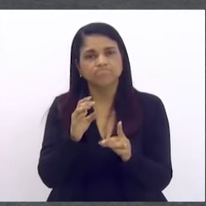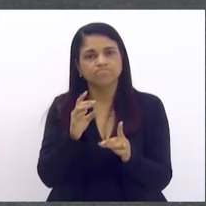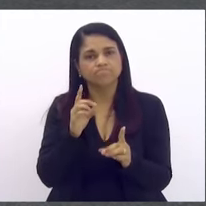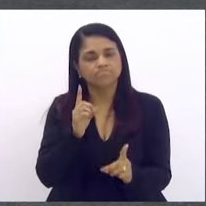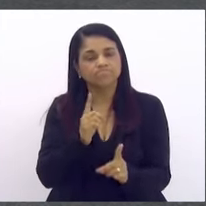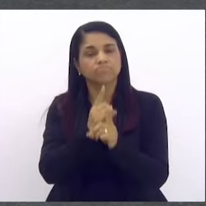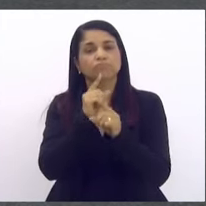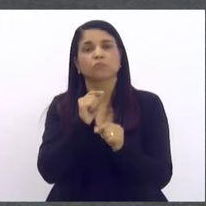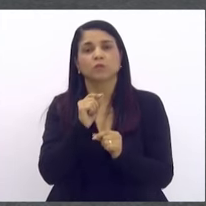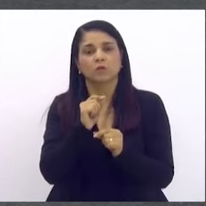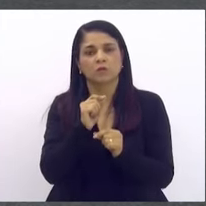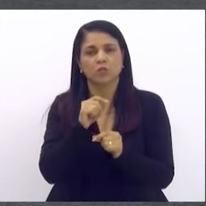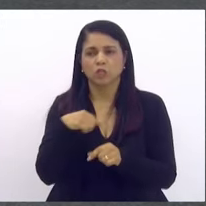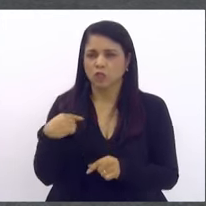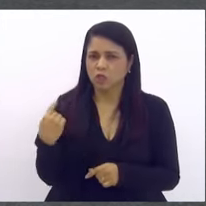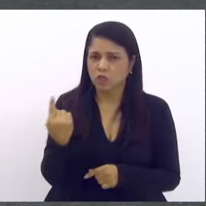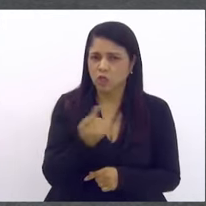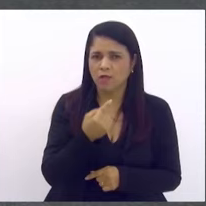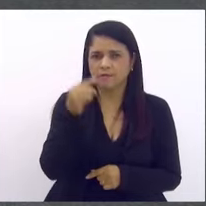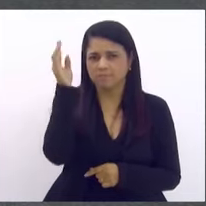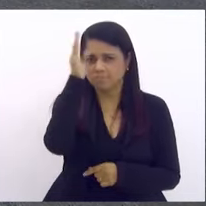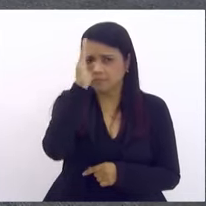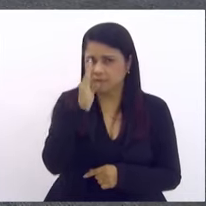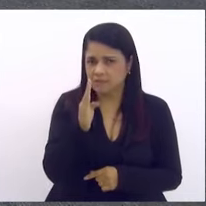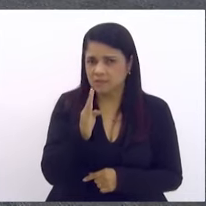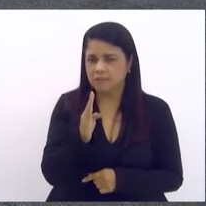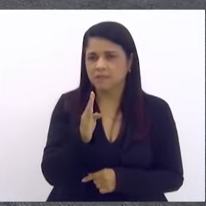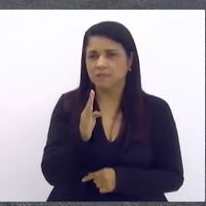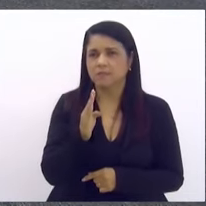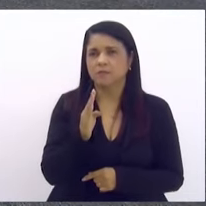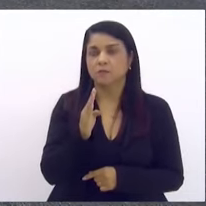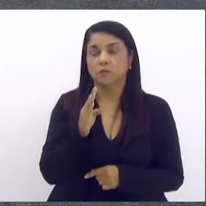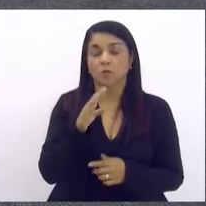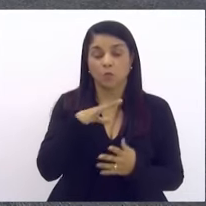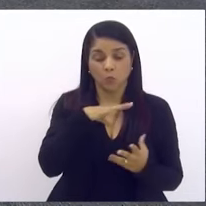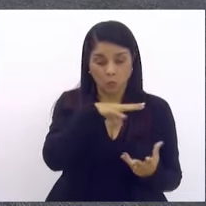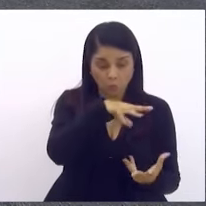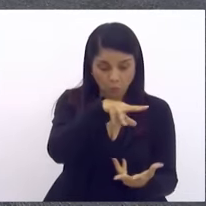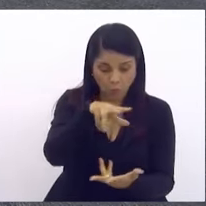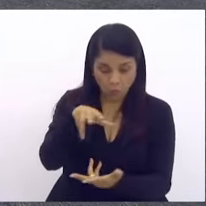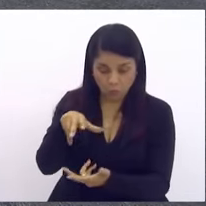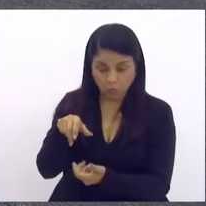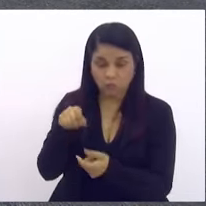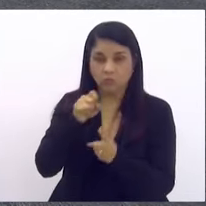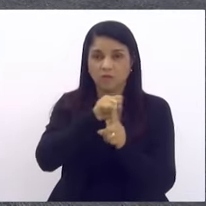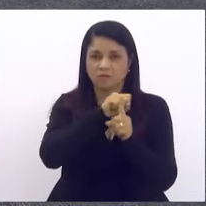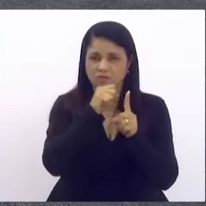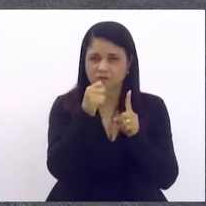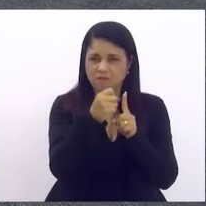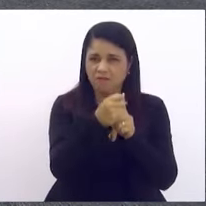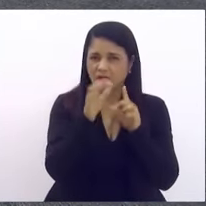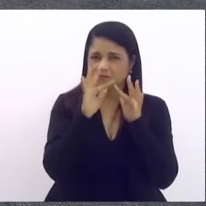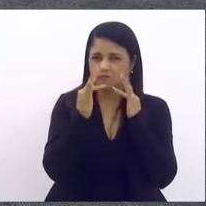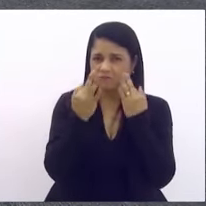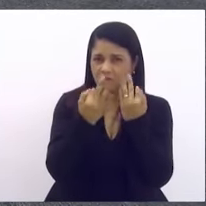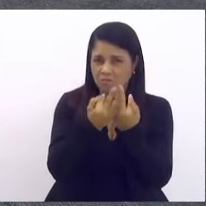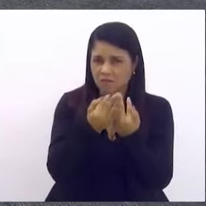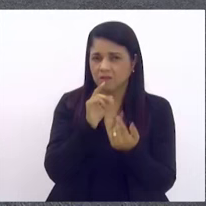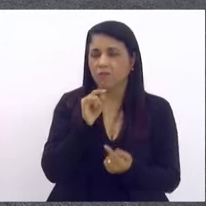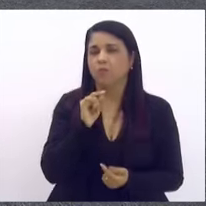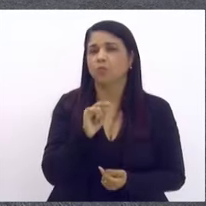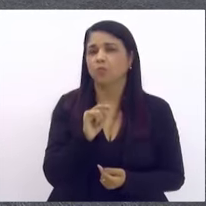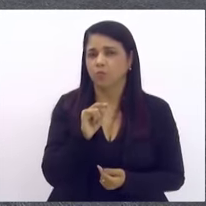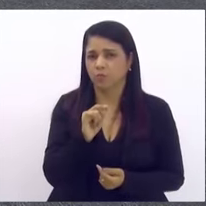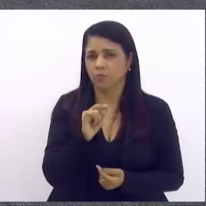todos nós brasileiros e o próprio planeta né todas sociedades as famílias nós somos frutos